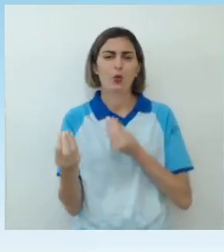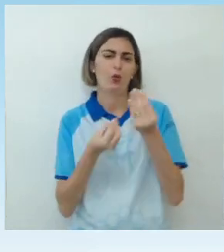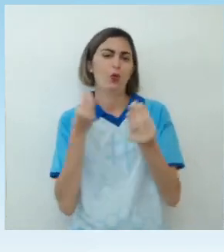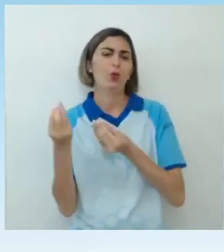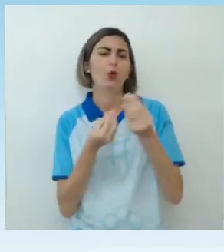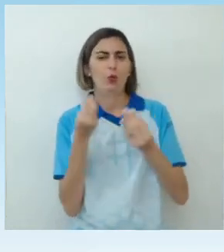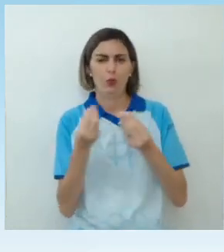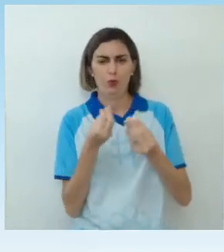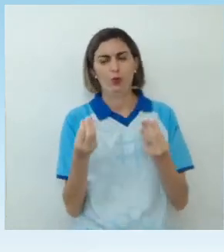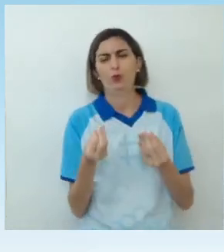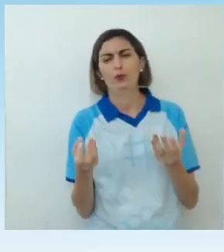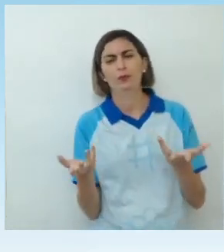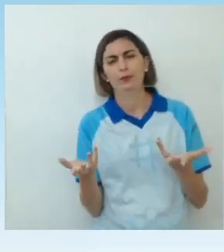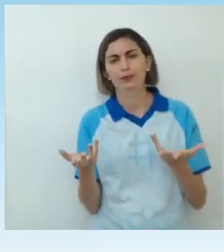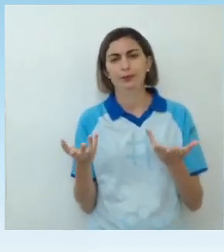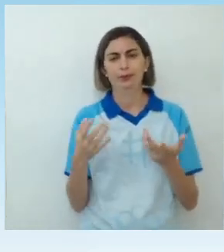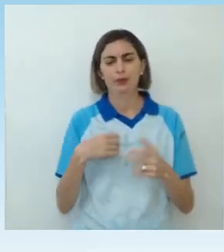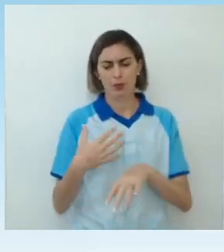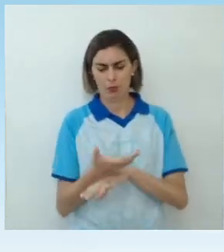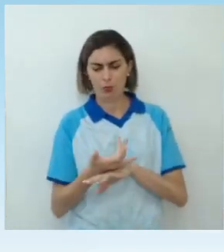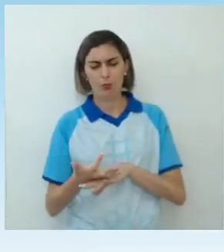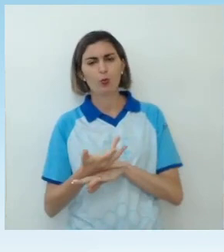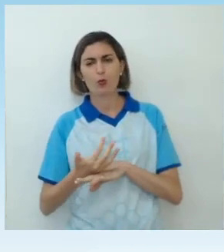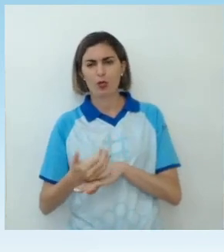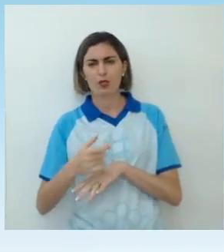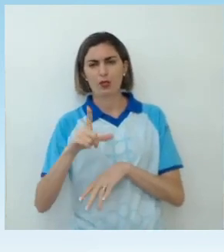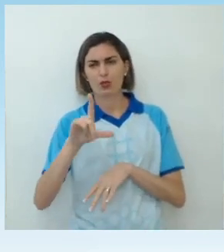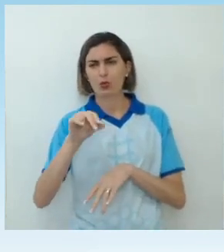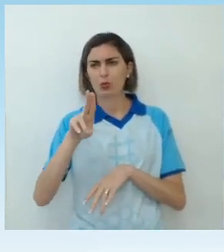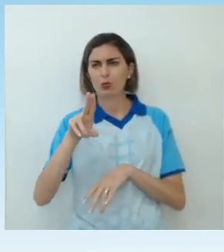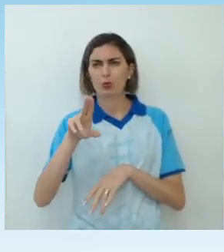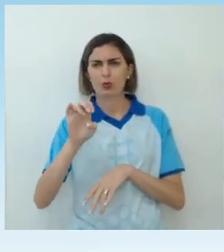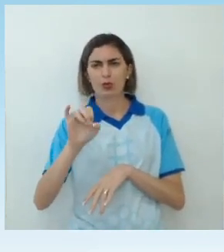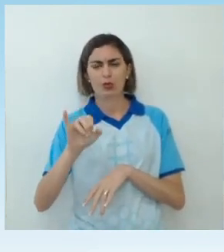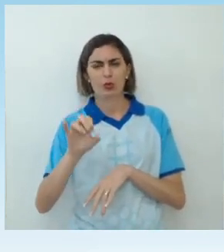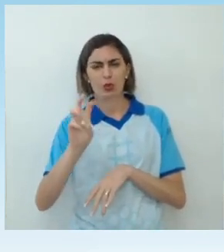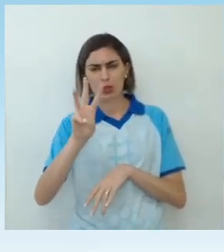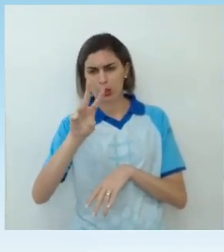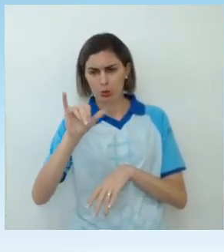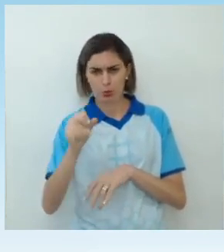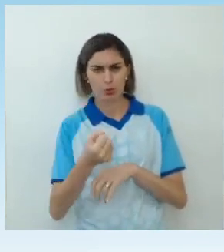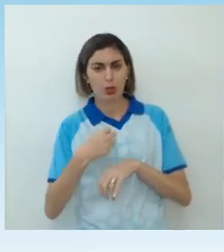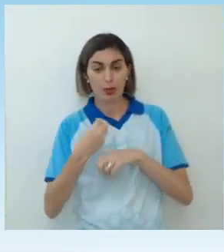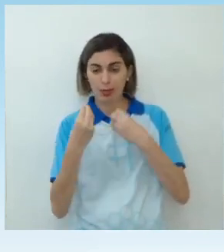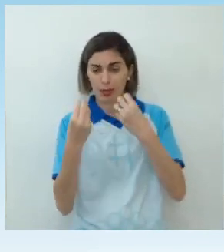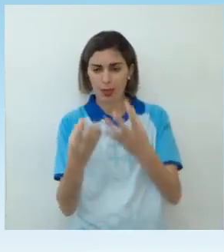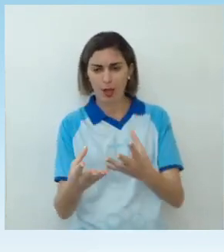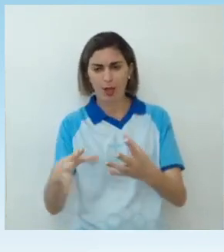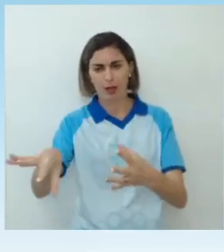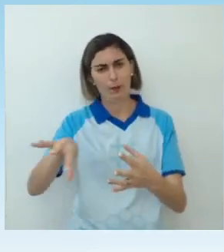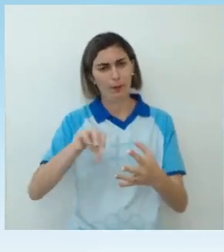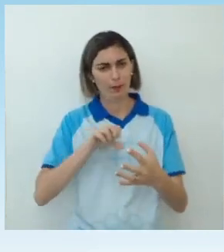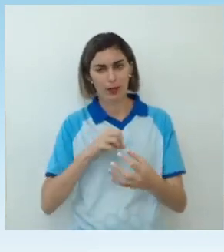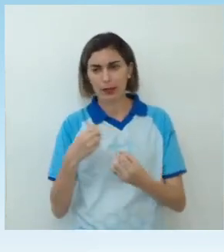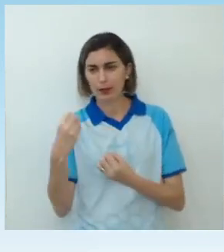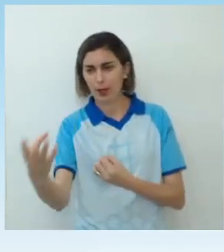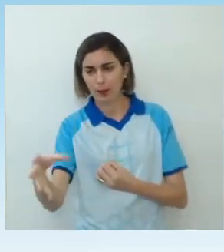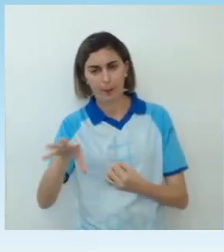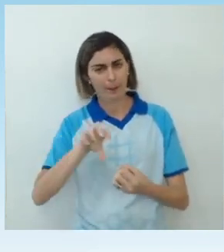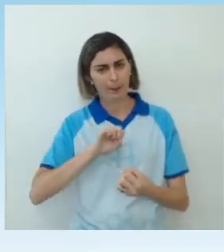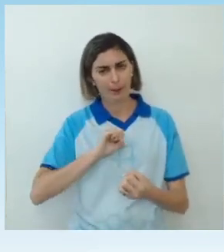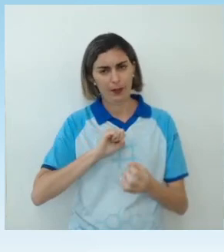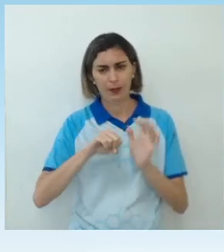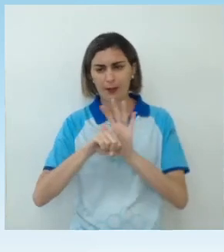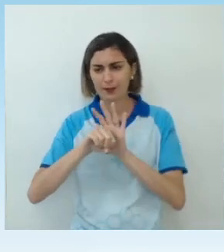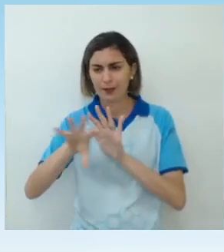que ele fala isso? Um ácido para Lewis é alguém que ao invés de doar, ele recebe. Ao invés